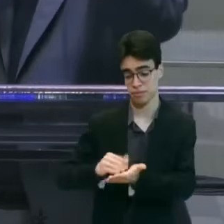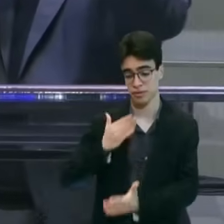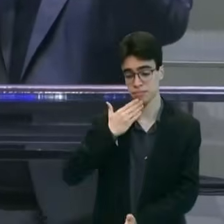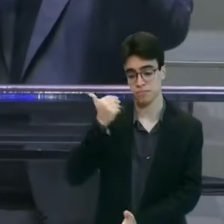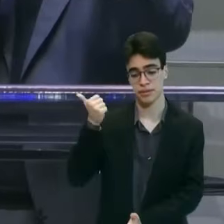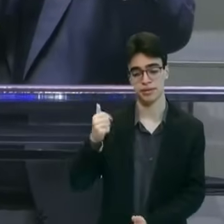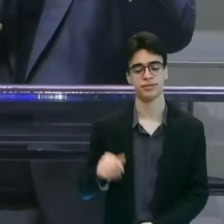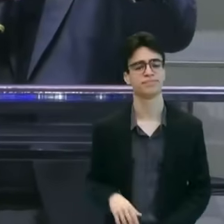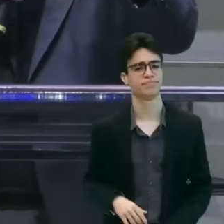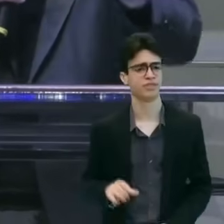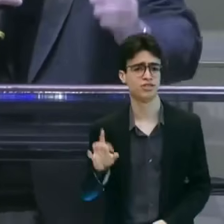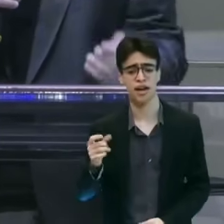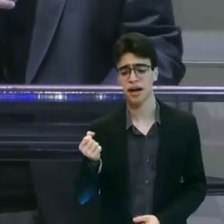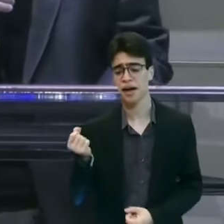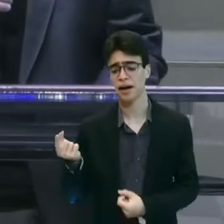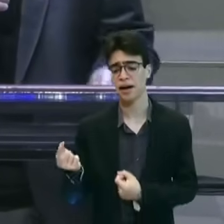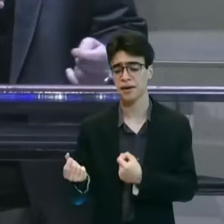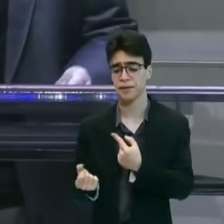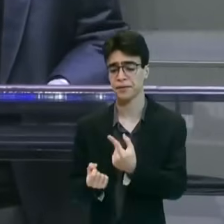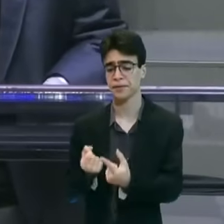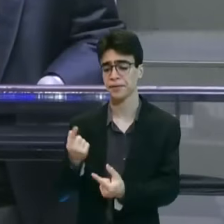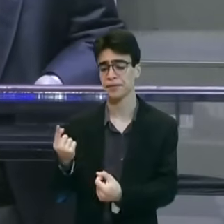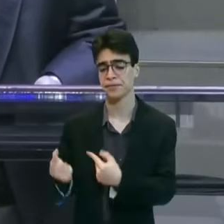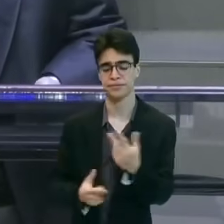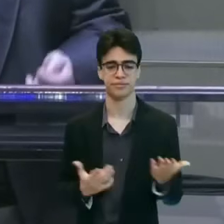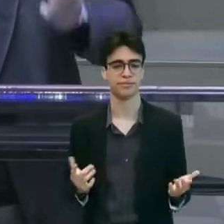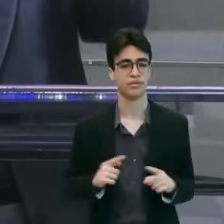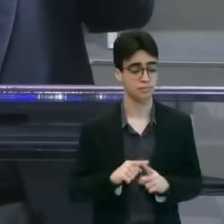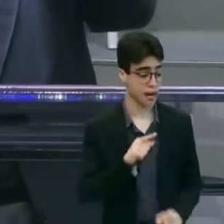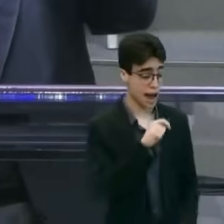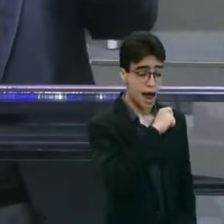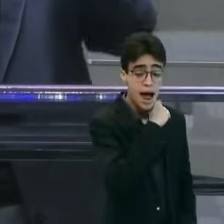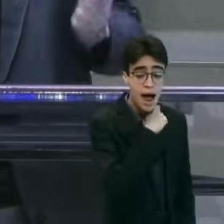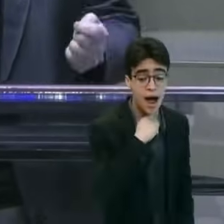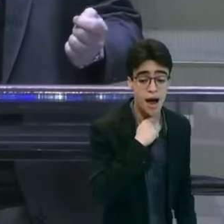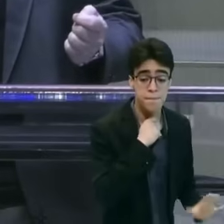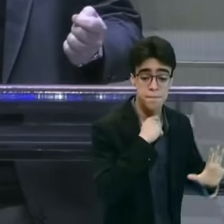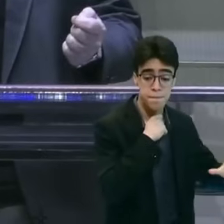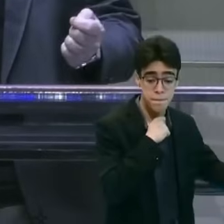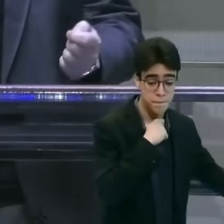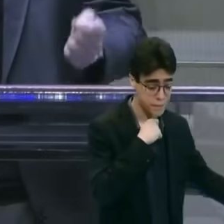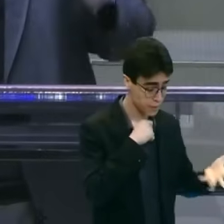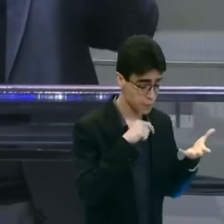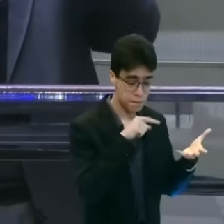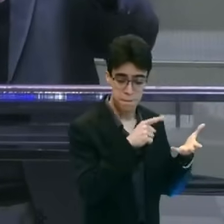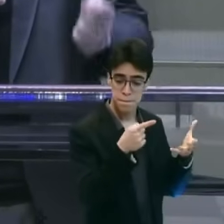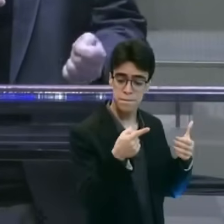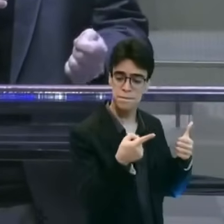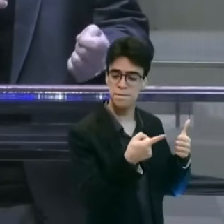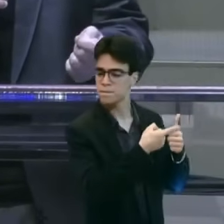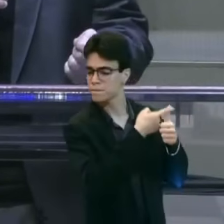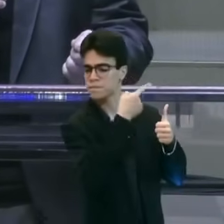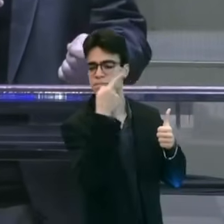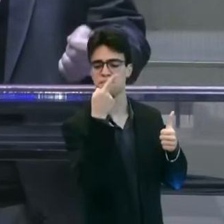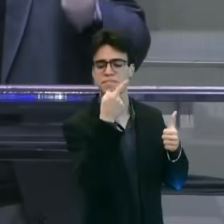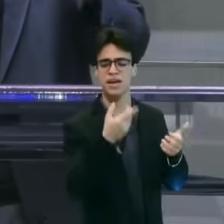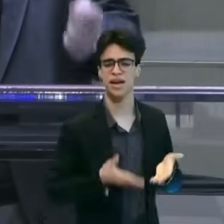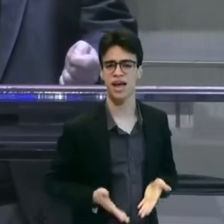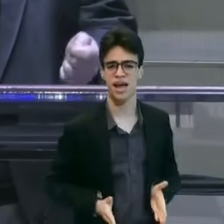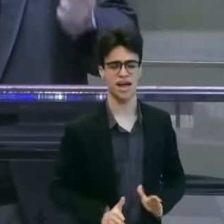foi alguma coisa. E Abel, por sua vez, pegou o primeiro carneirinho, nascido do seu